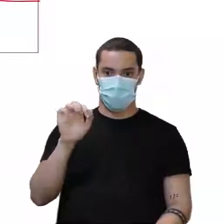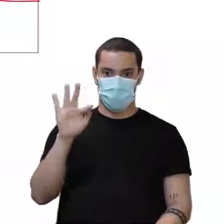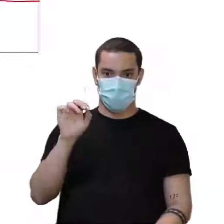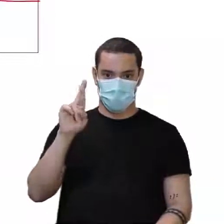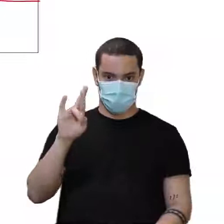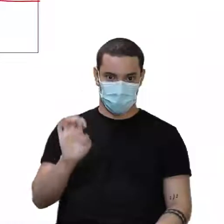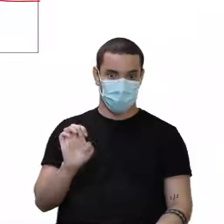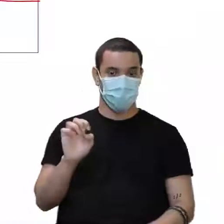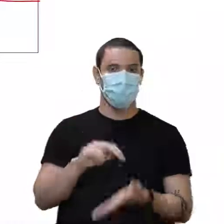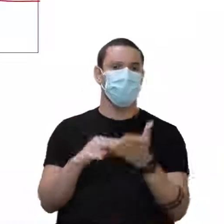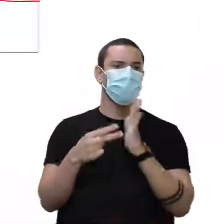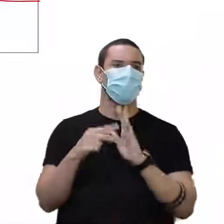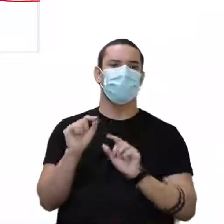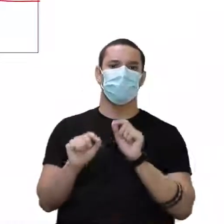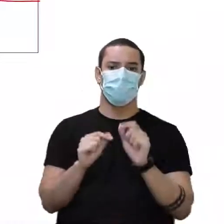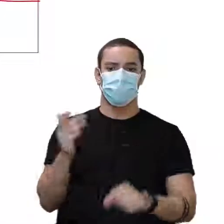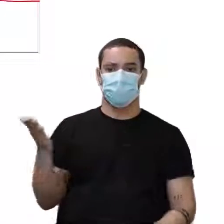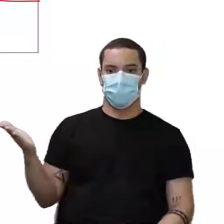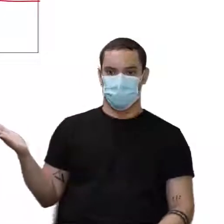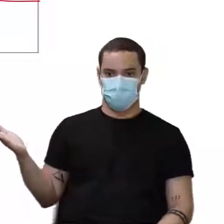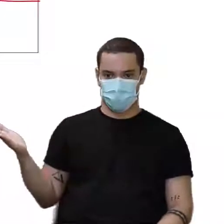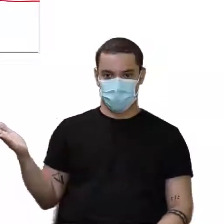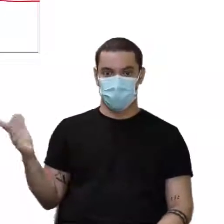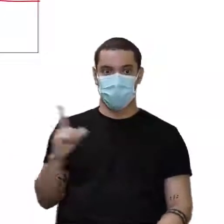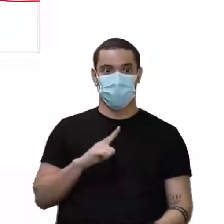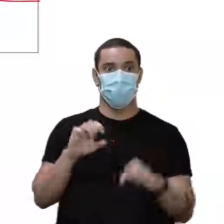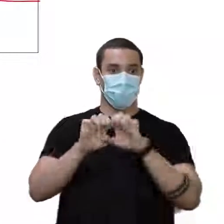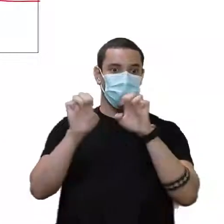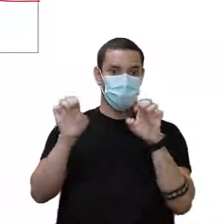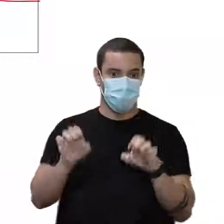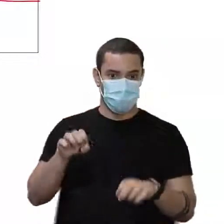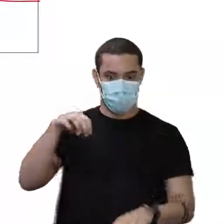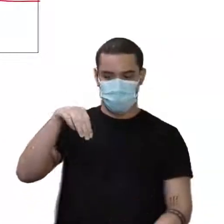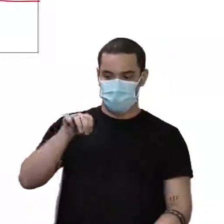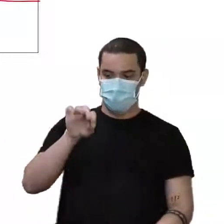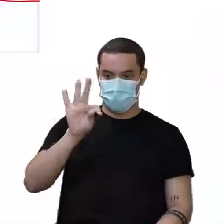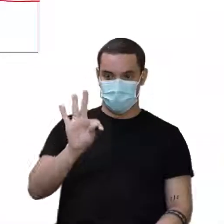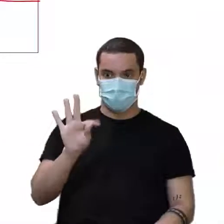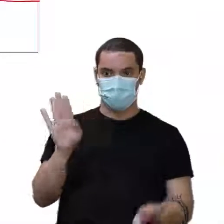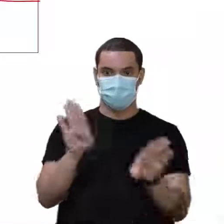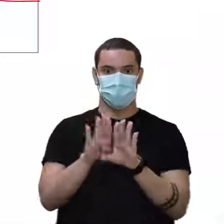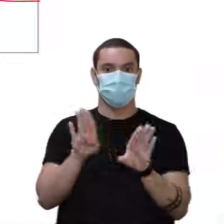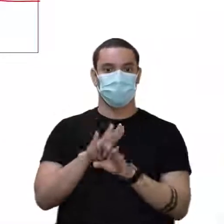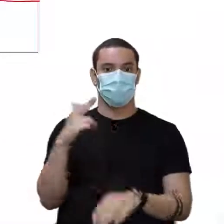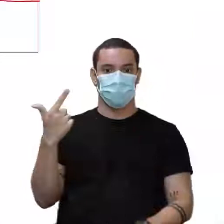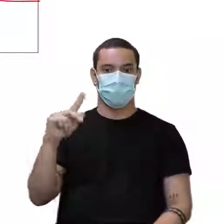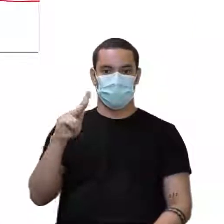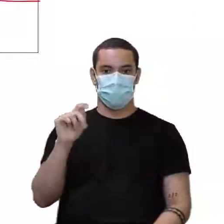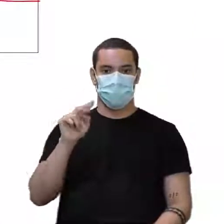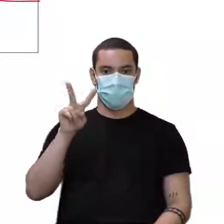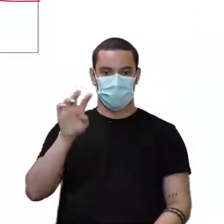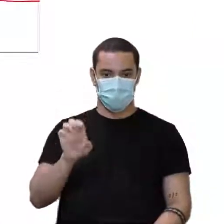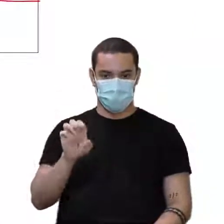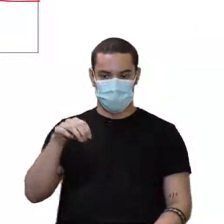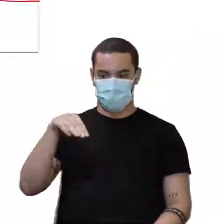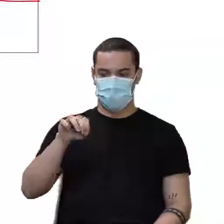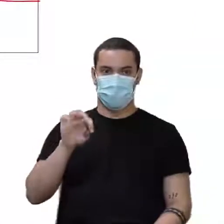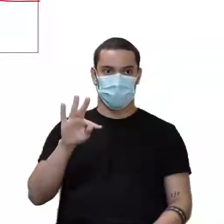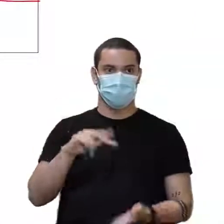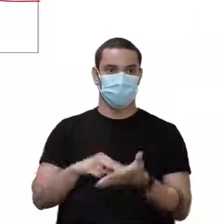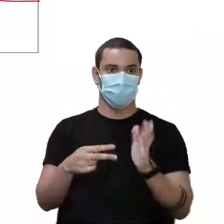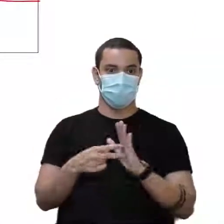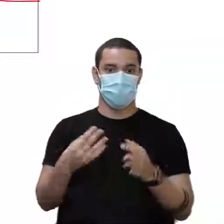eu tenho before. Então aqui a estrutura do verbo é met e aqui a estrutura do verbo é have met, que é o